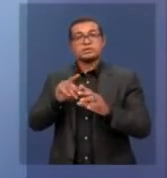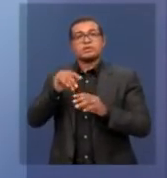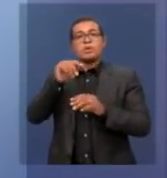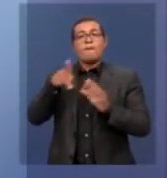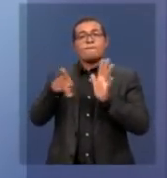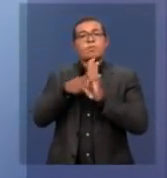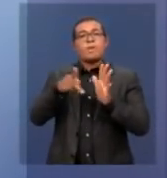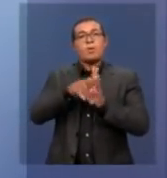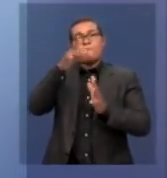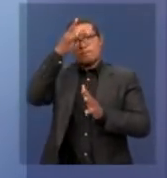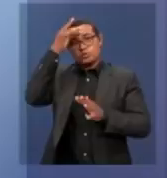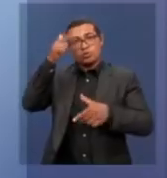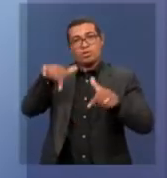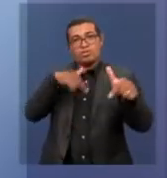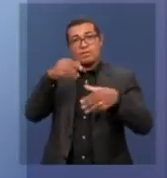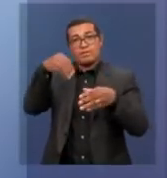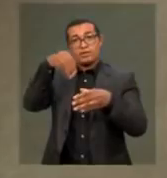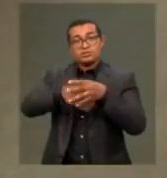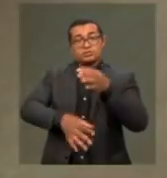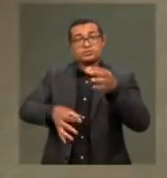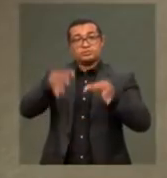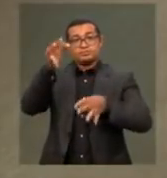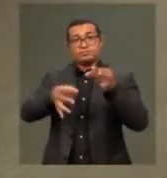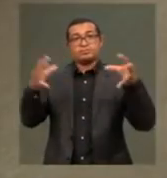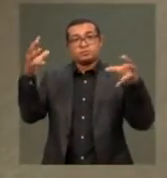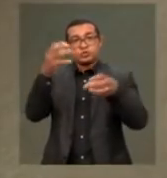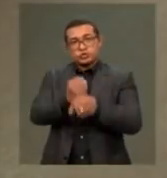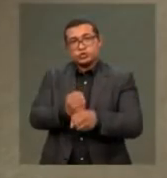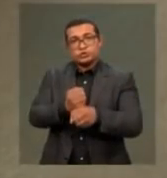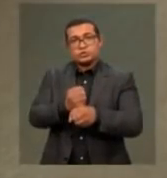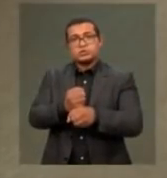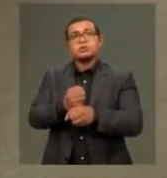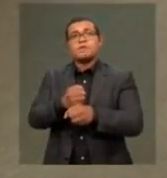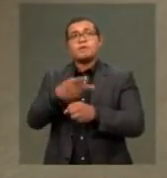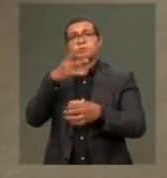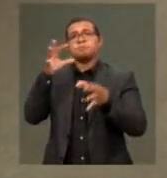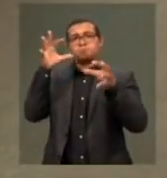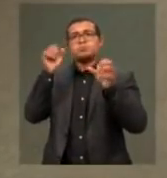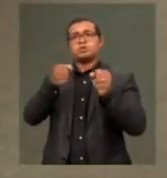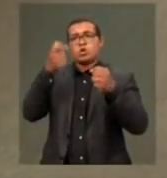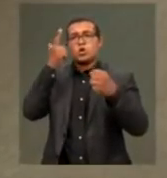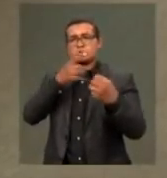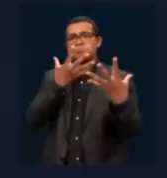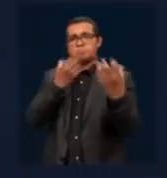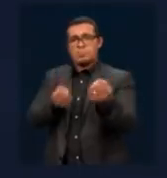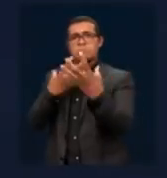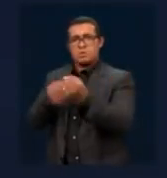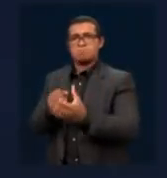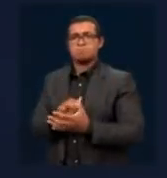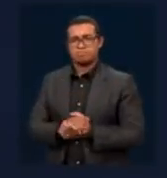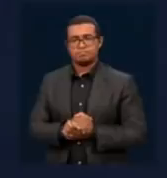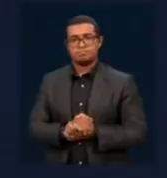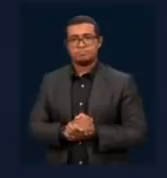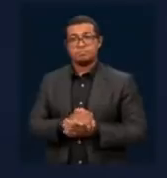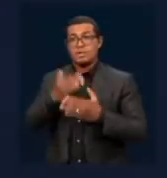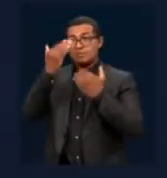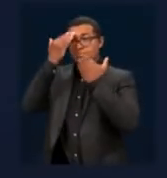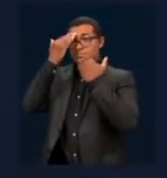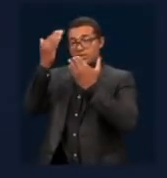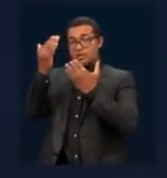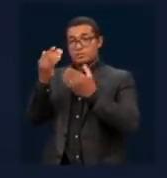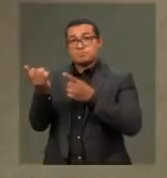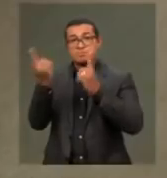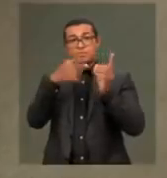e pelos conselheiros do tribunal de contas todas as quatro anos por unanimidade obrigado candidato e agora a palavra é